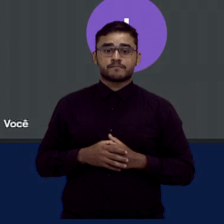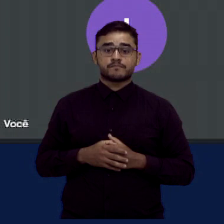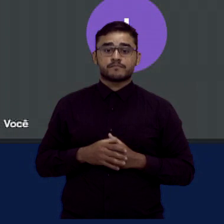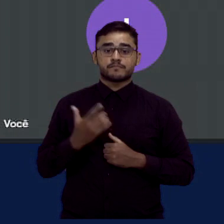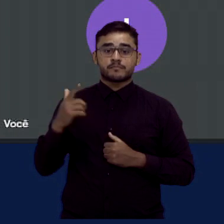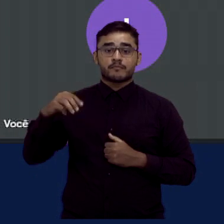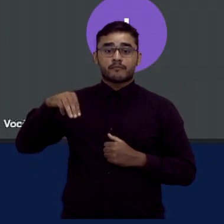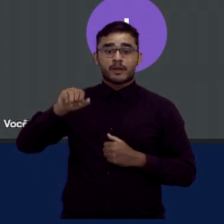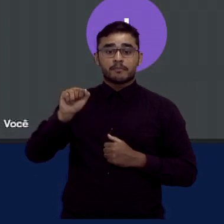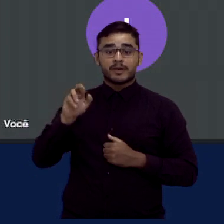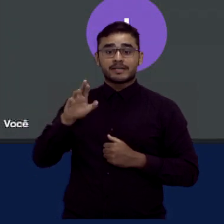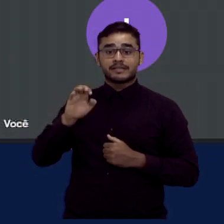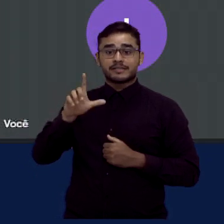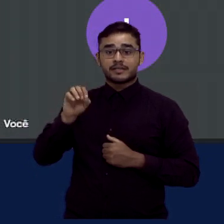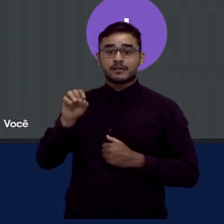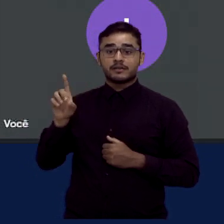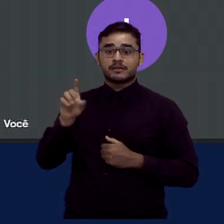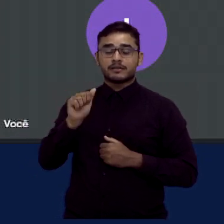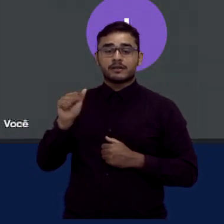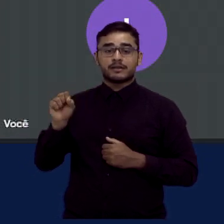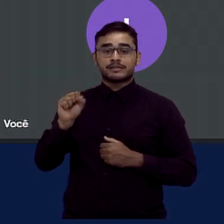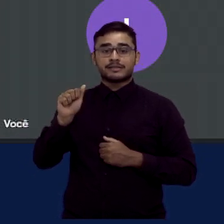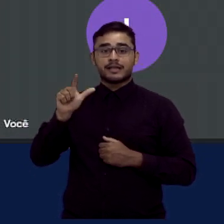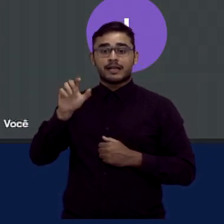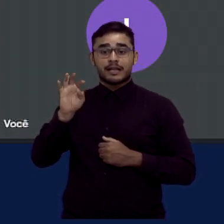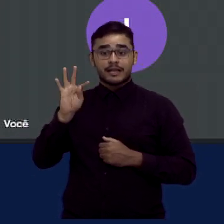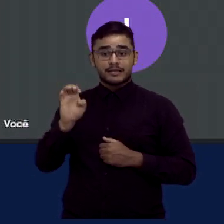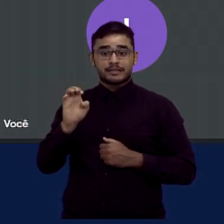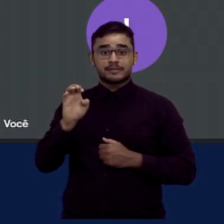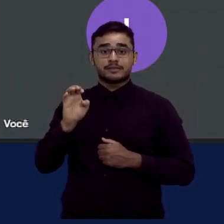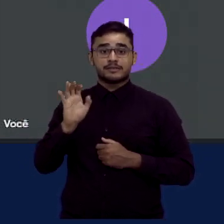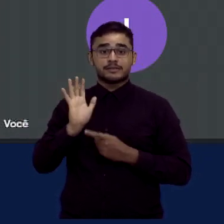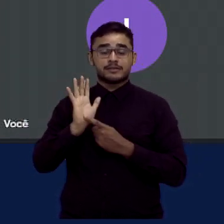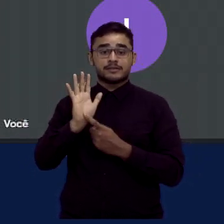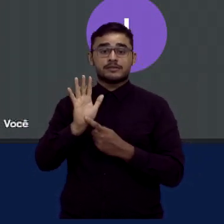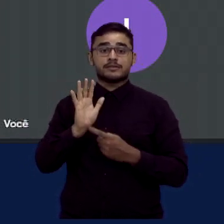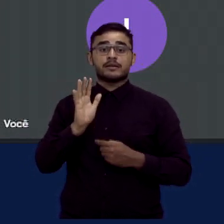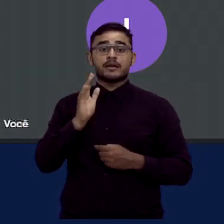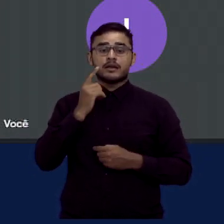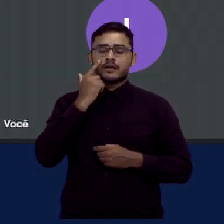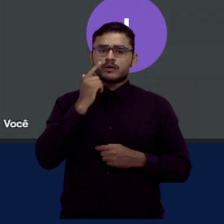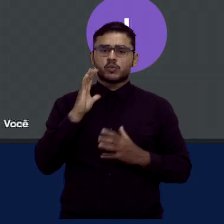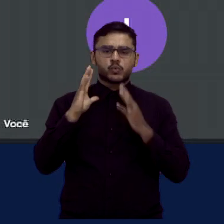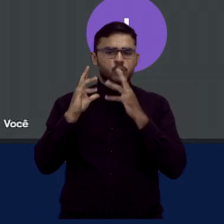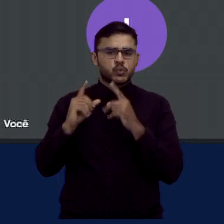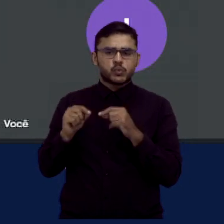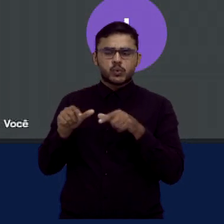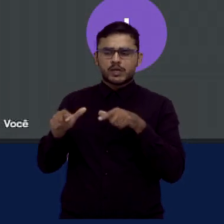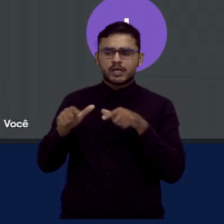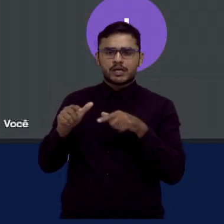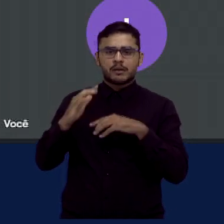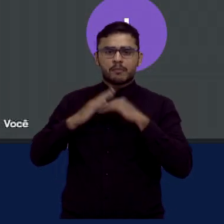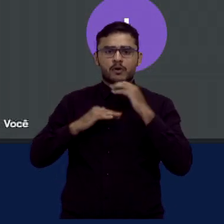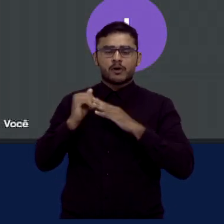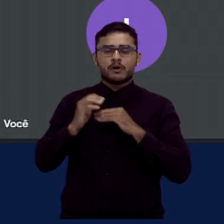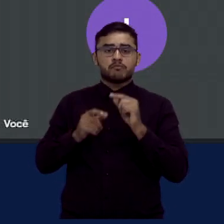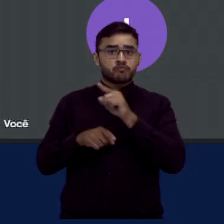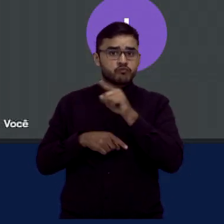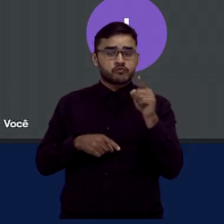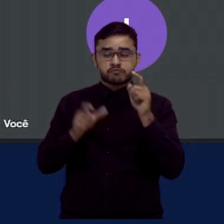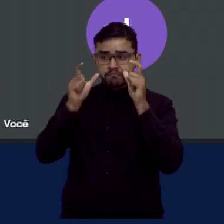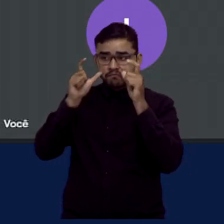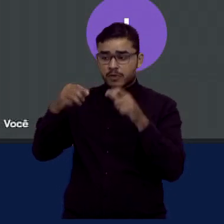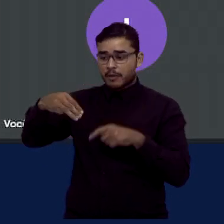um Eisner na sua estante, com trabalhos originais dele. Marcelo da Salete, qualquer trabalho do Marcelo da Salete, eu convido vocês